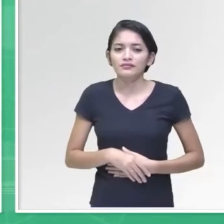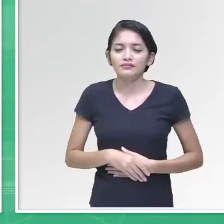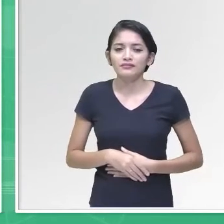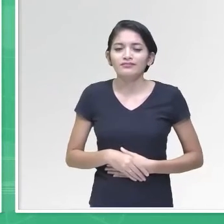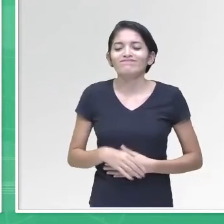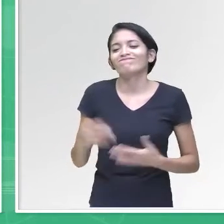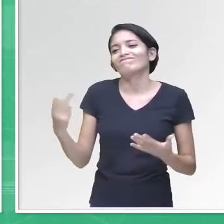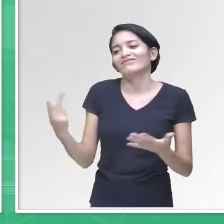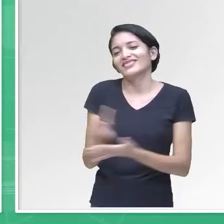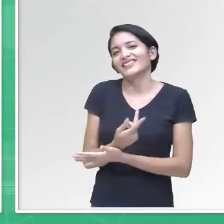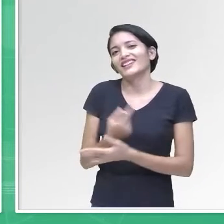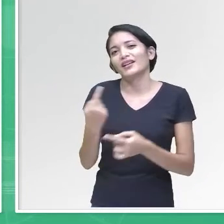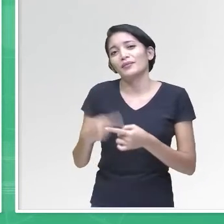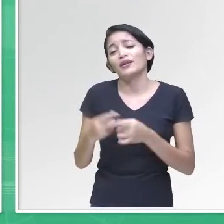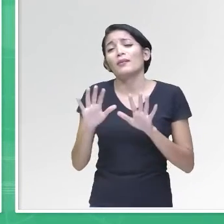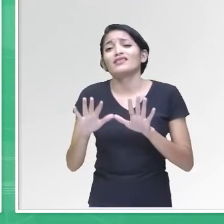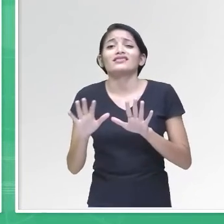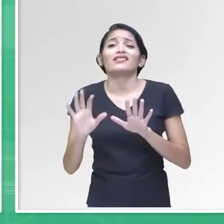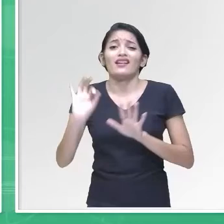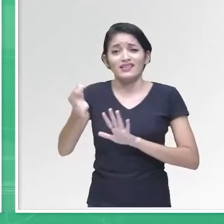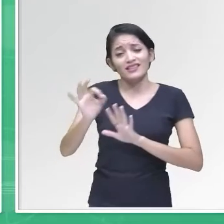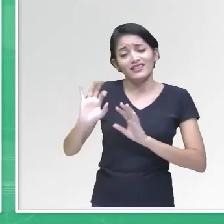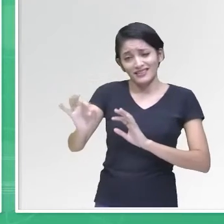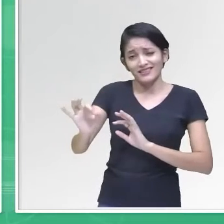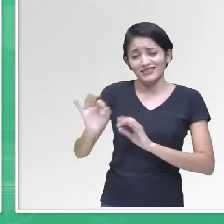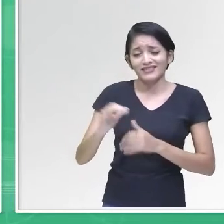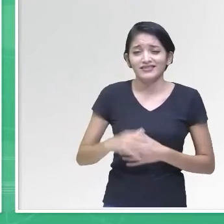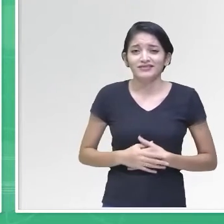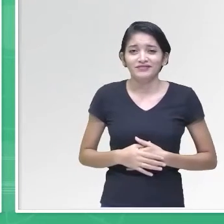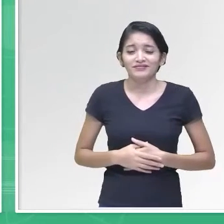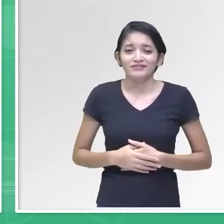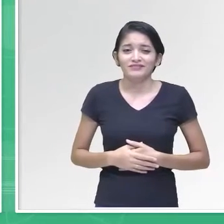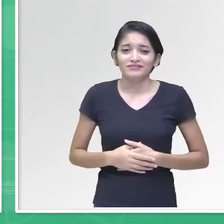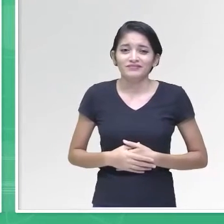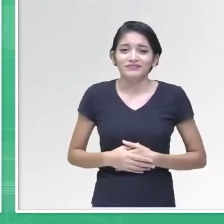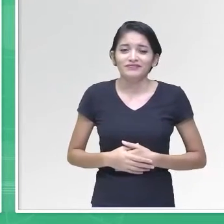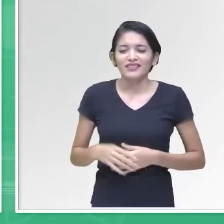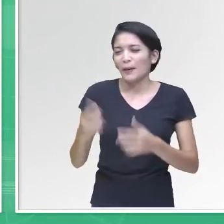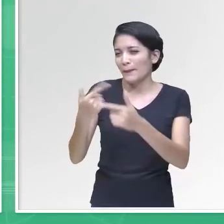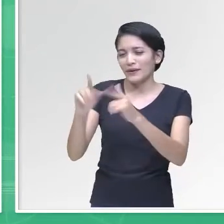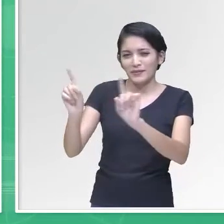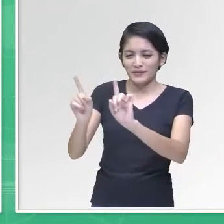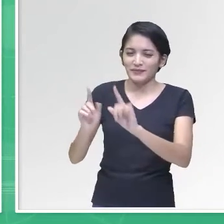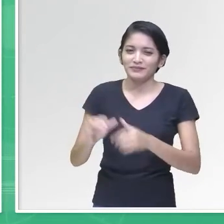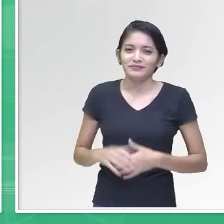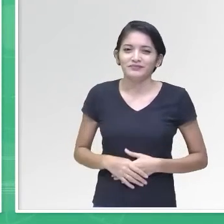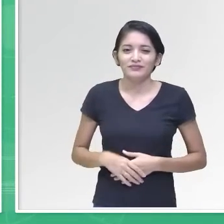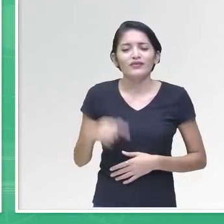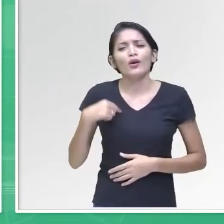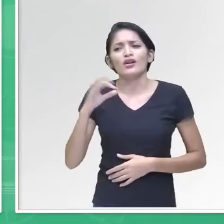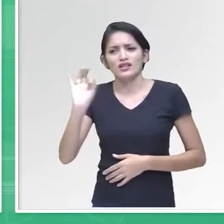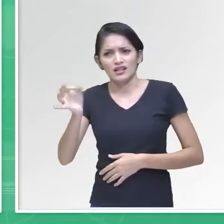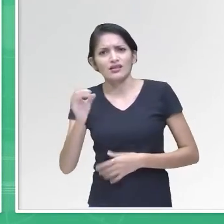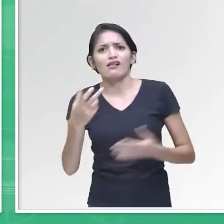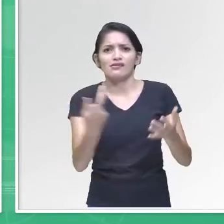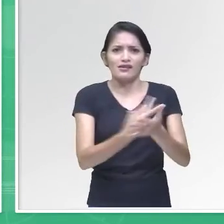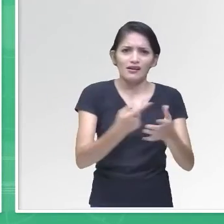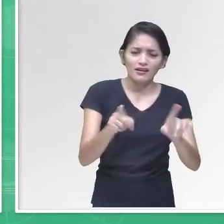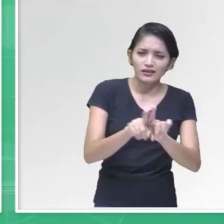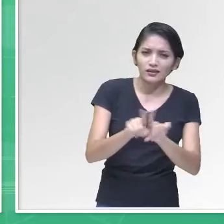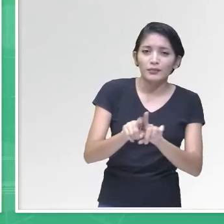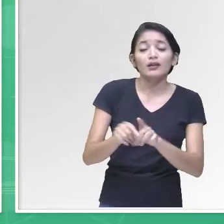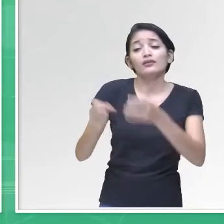errei o porquê, mas acertei sem querer. Muito bem, é isso aí. Foi no chute, né? Mas não tem problema não. A gente está aqui para acertar, para errar, e aí